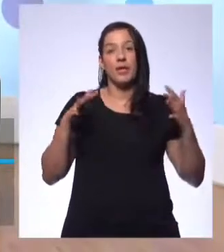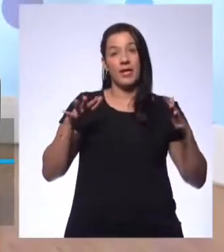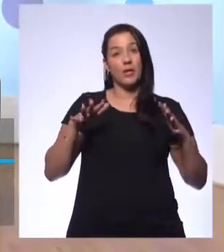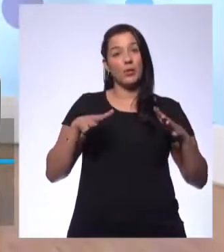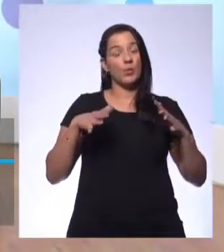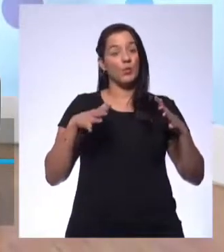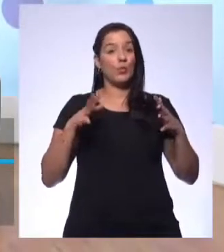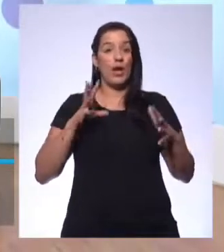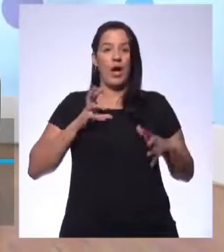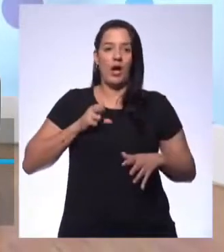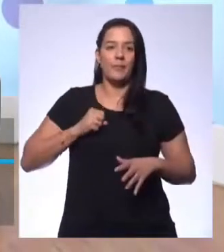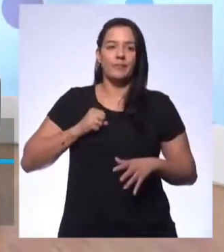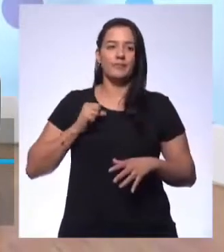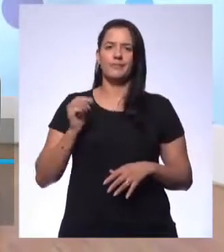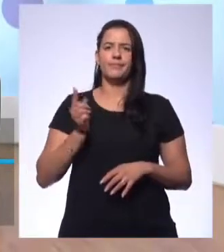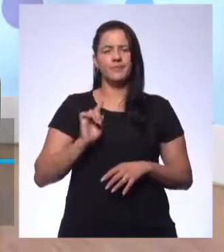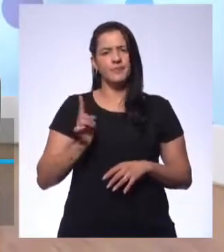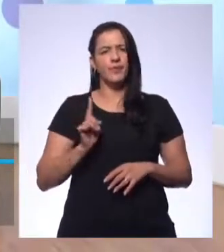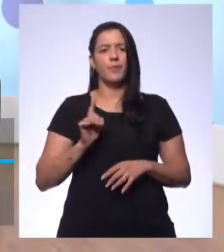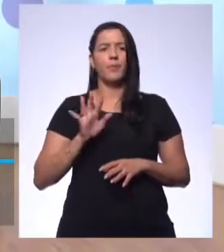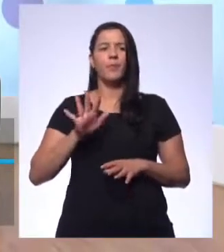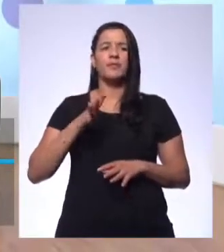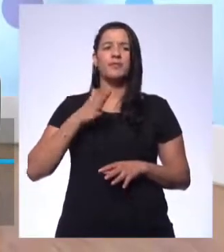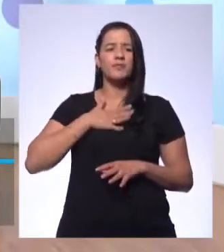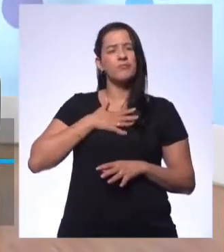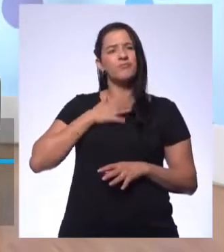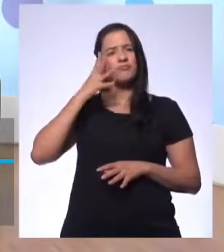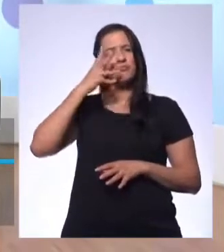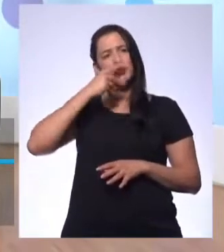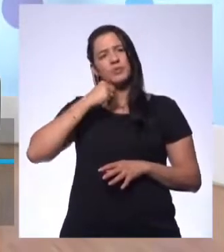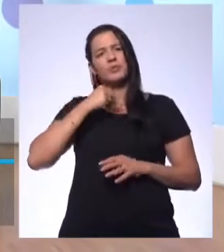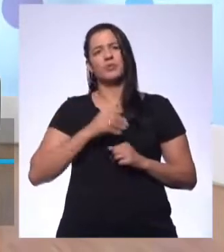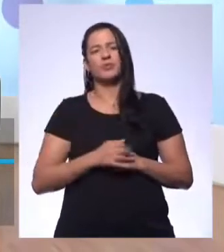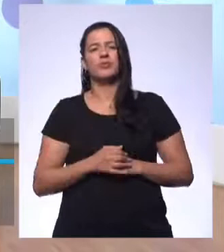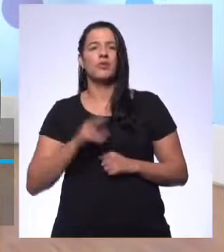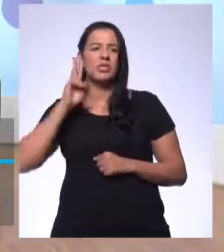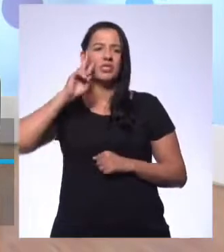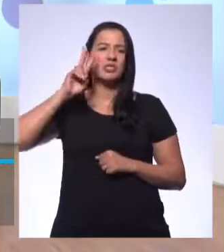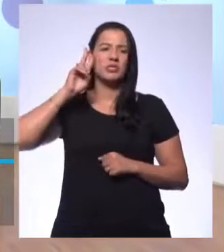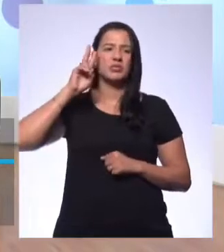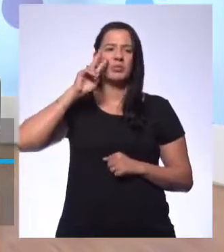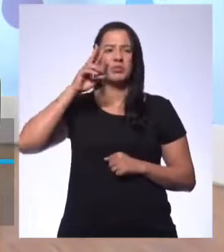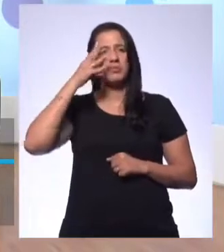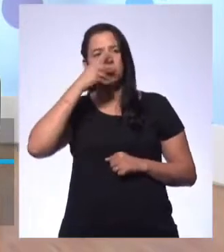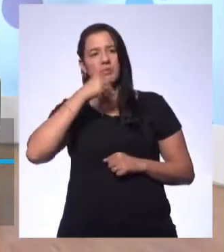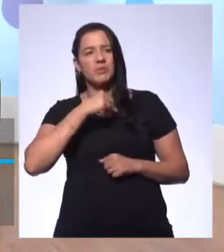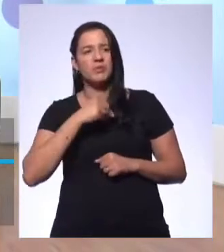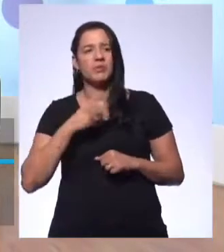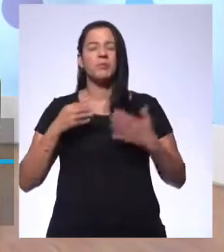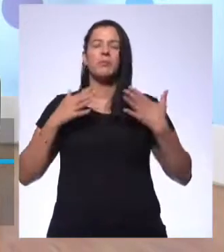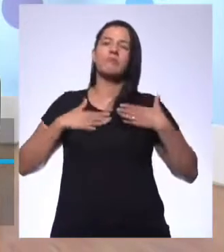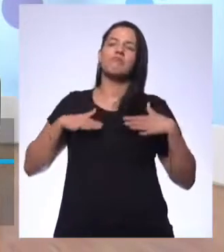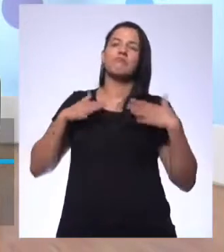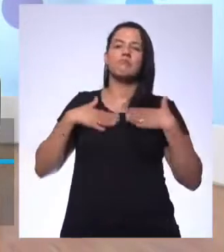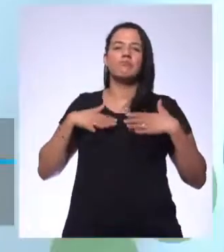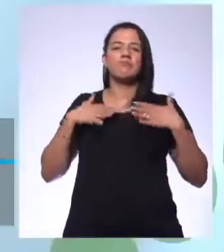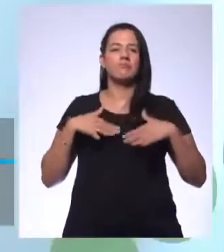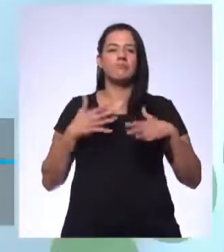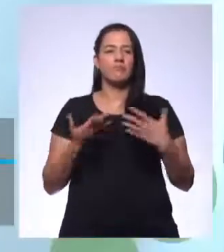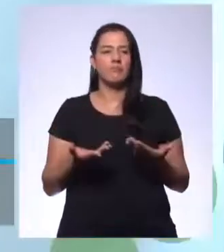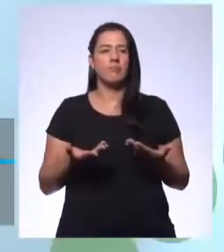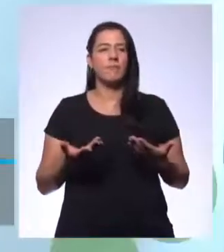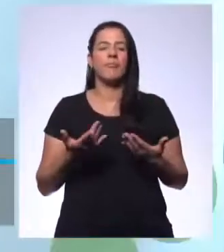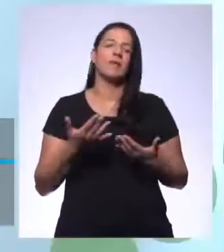sabe? Não sou fã. Mas eu achei bonitinho, eu gostei. Eu achei a história bonitinha, achei meio inocente. Ah, você tá falando